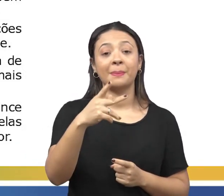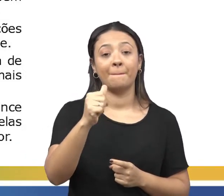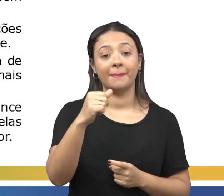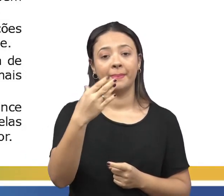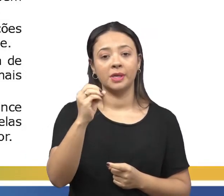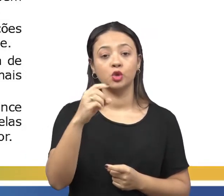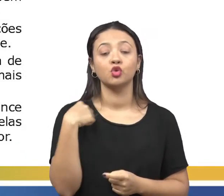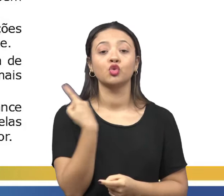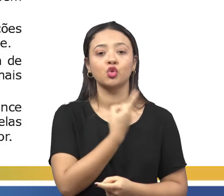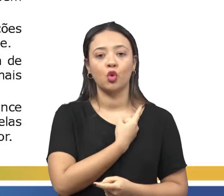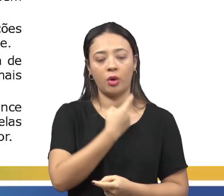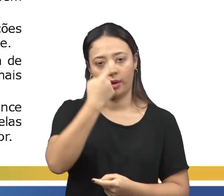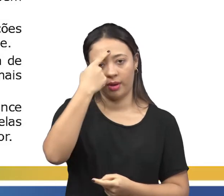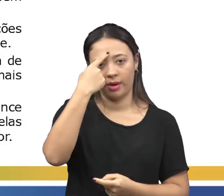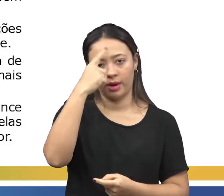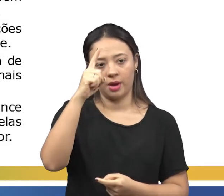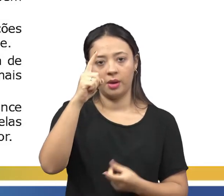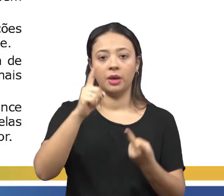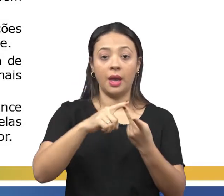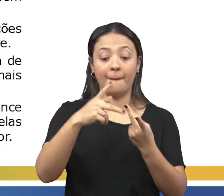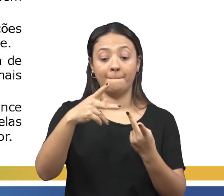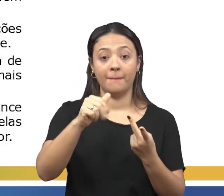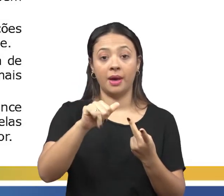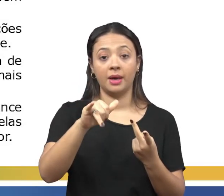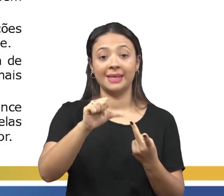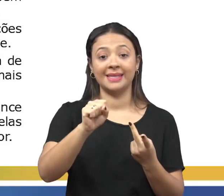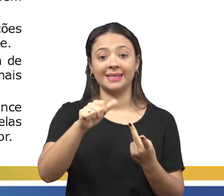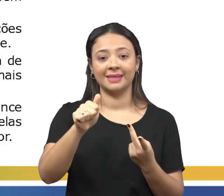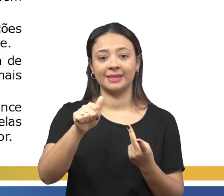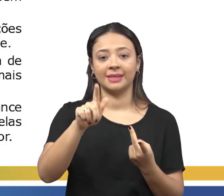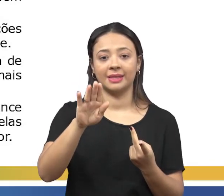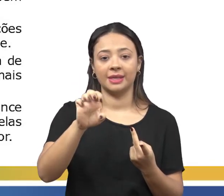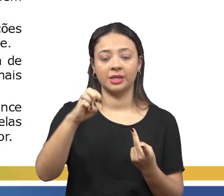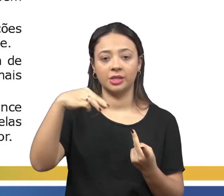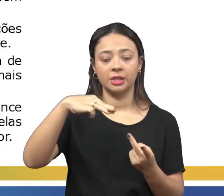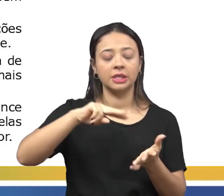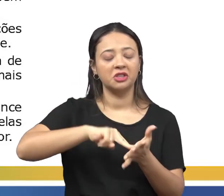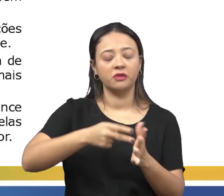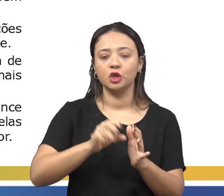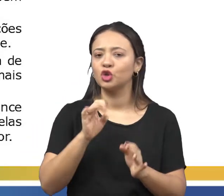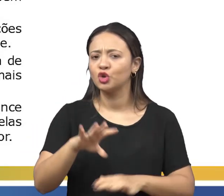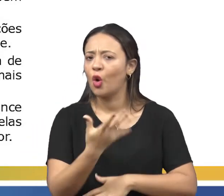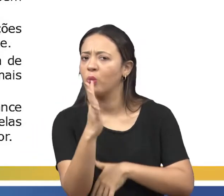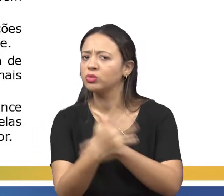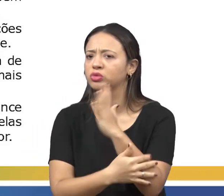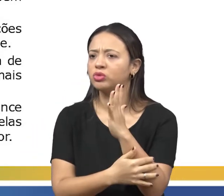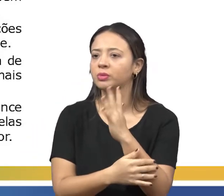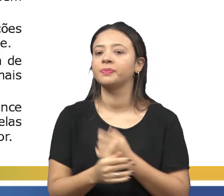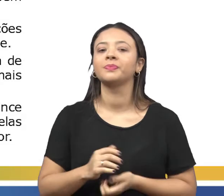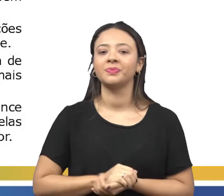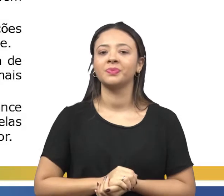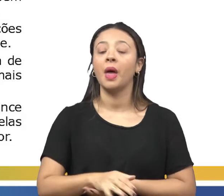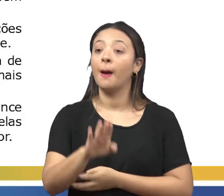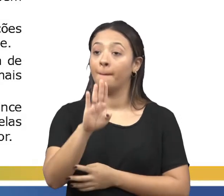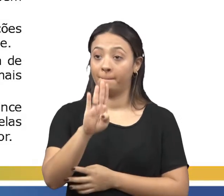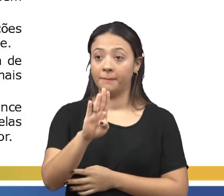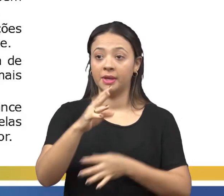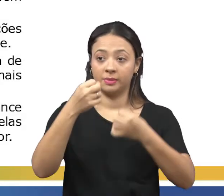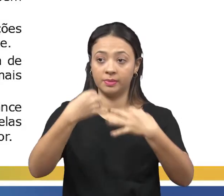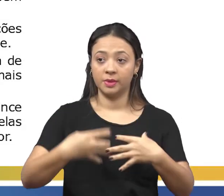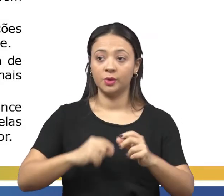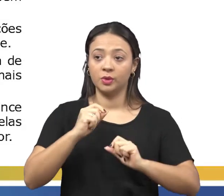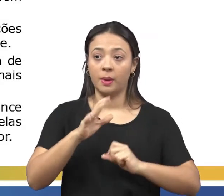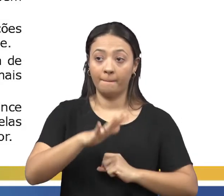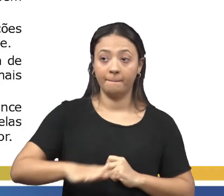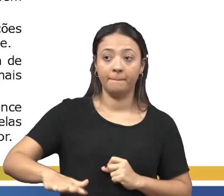social, enquanto na paisagem predomina os elementos da dinâmica natural. Questão B diz assim: na paisagem